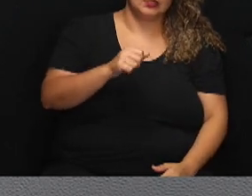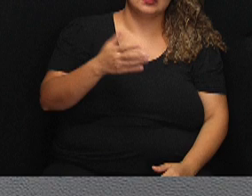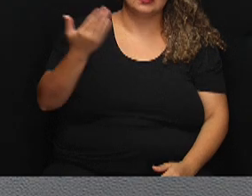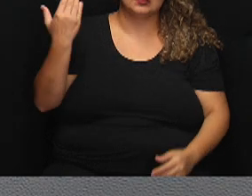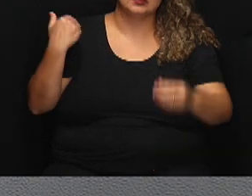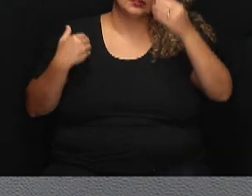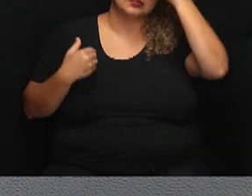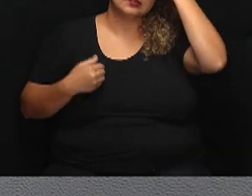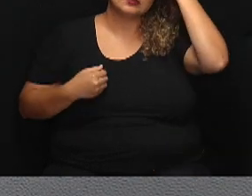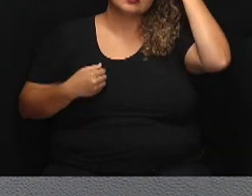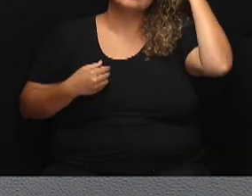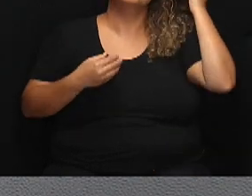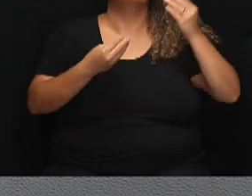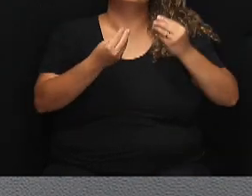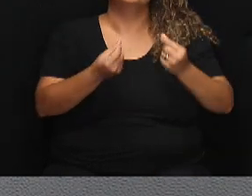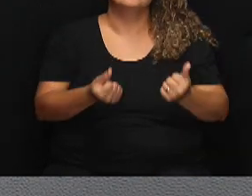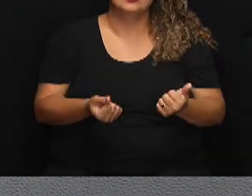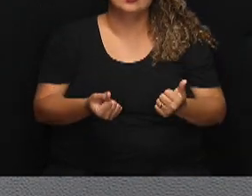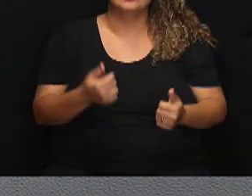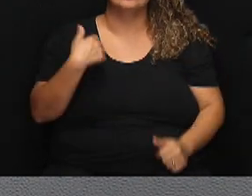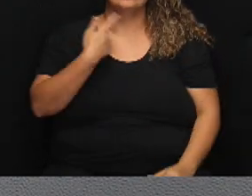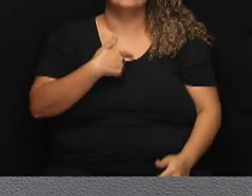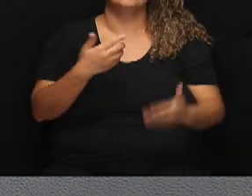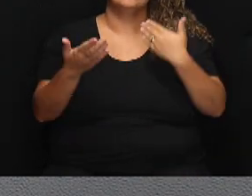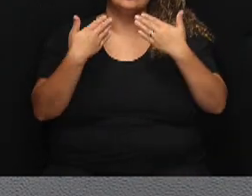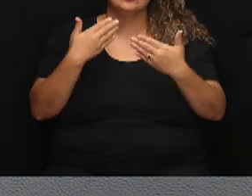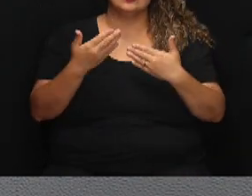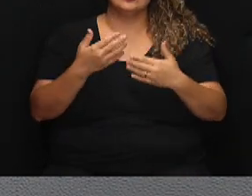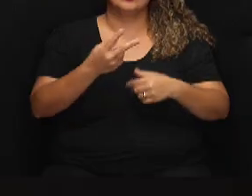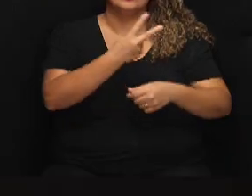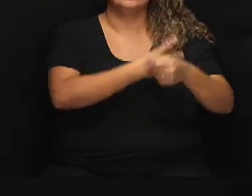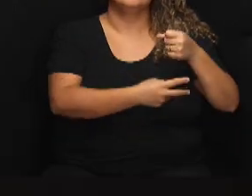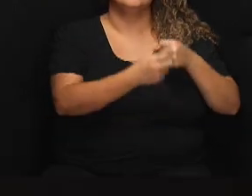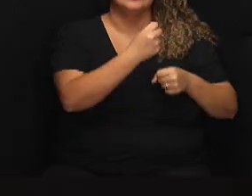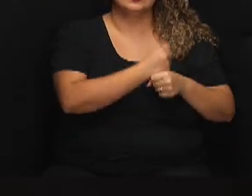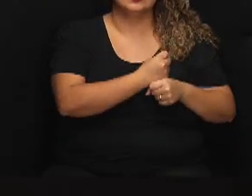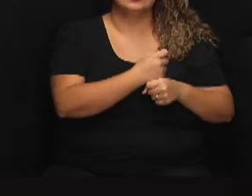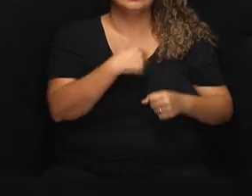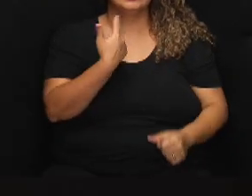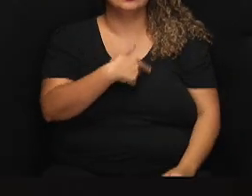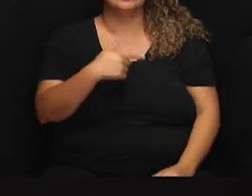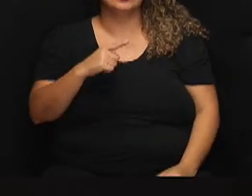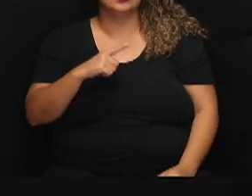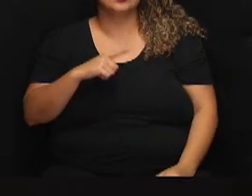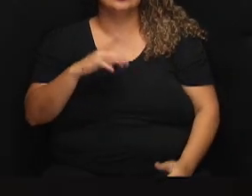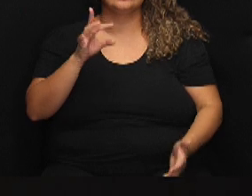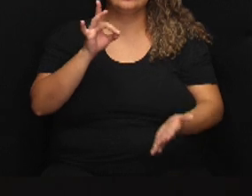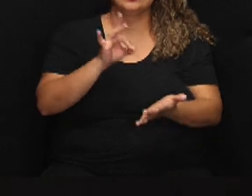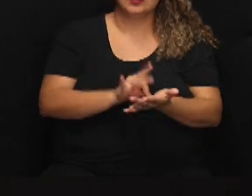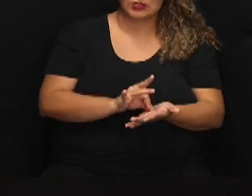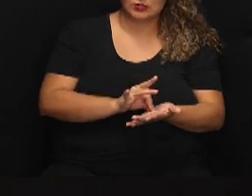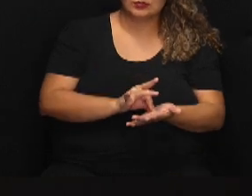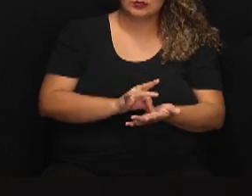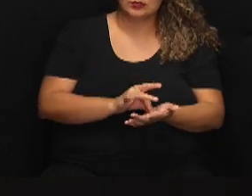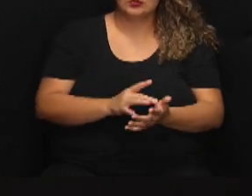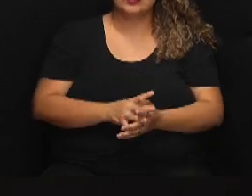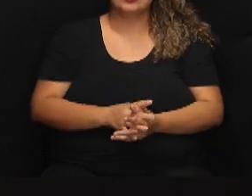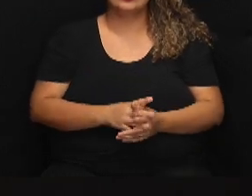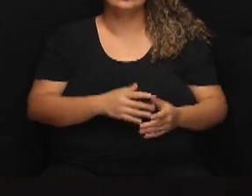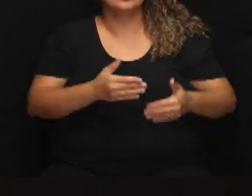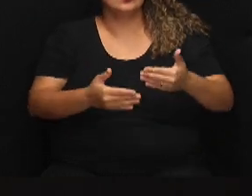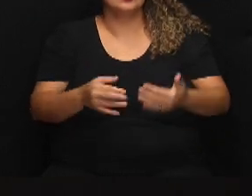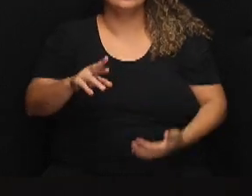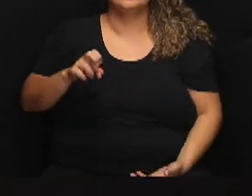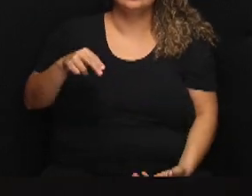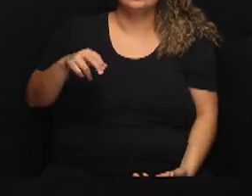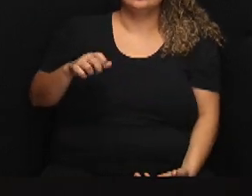já bem deteriorada. Então, a gente tinha conversado com eles 2 anos atrás para que a gente tivesse, de fato, um processo de